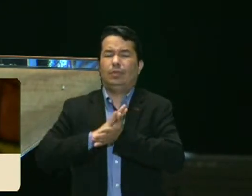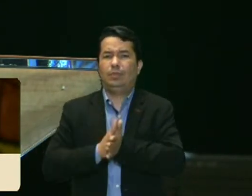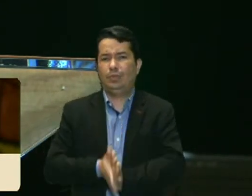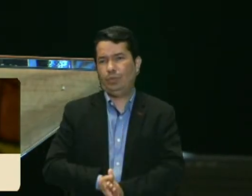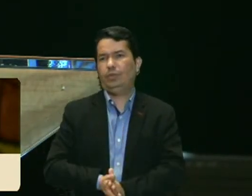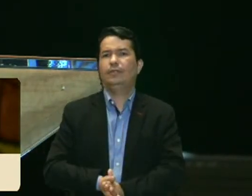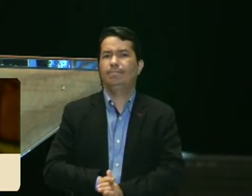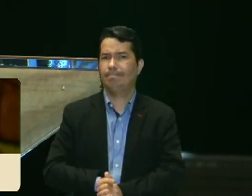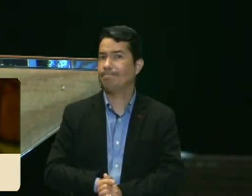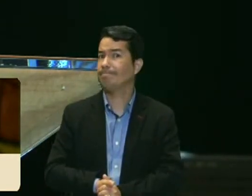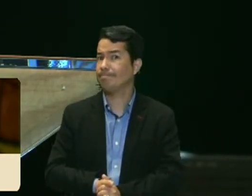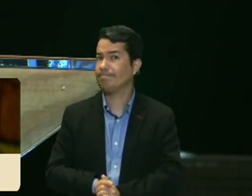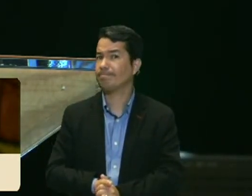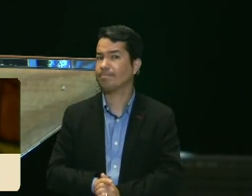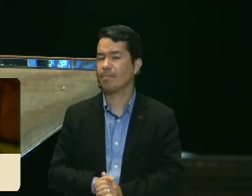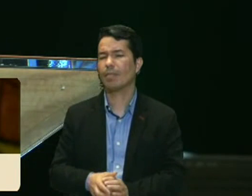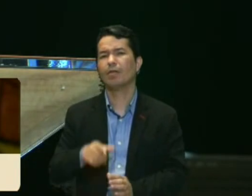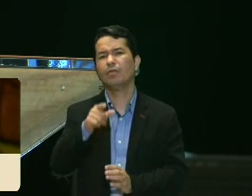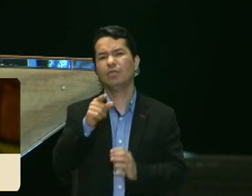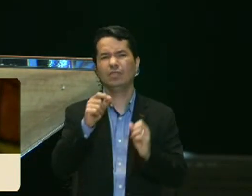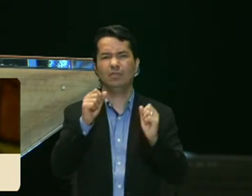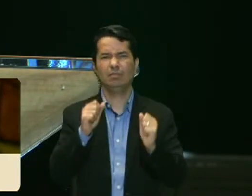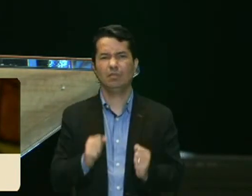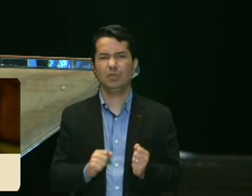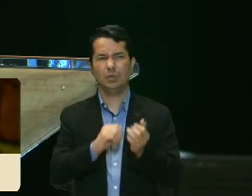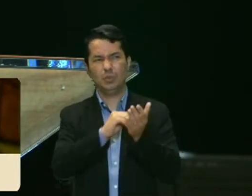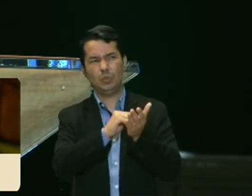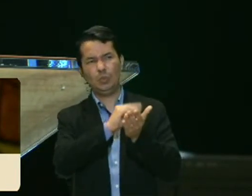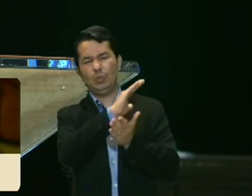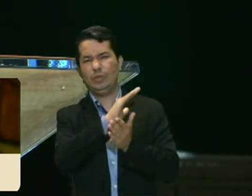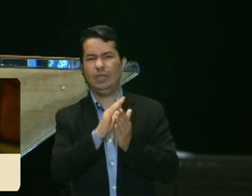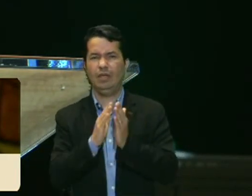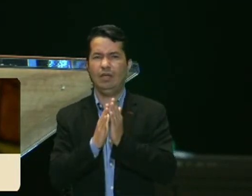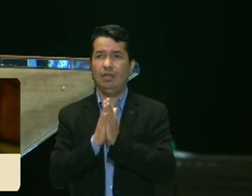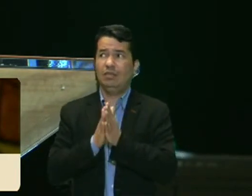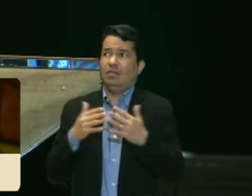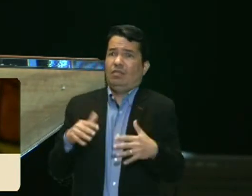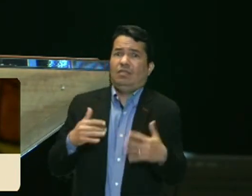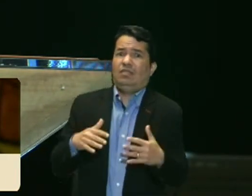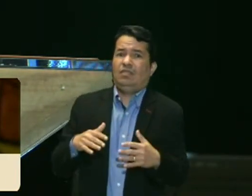Por isso, troque a ansiedade pela paz.